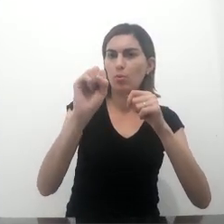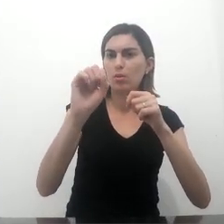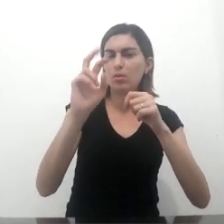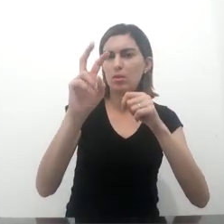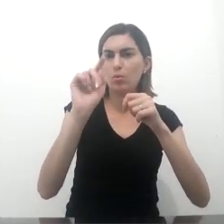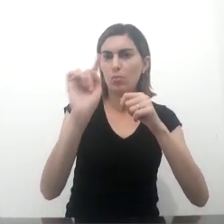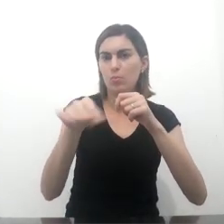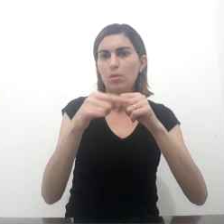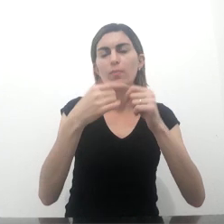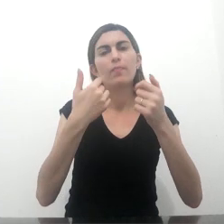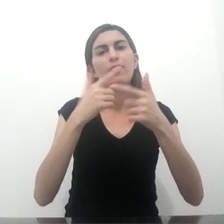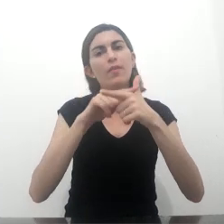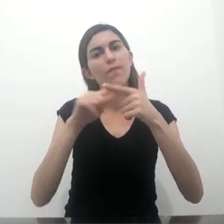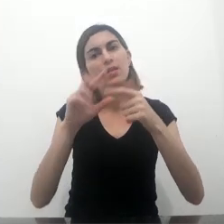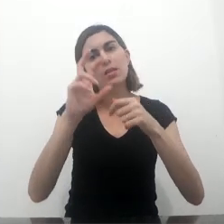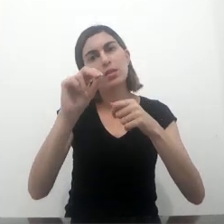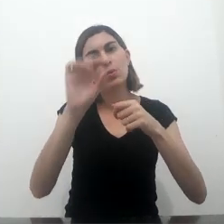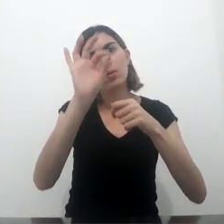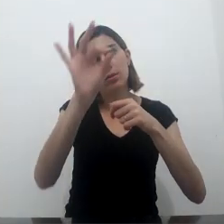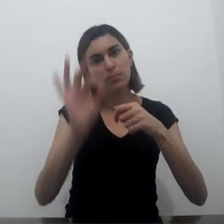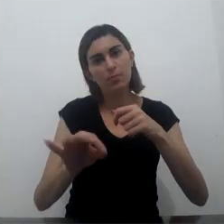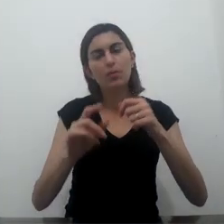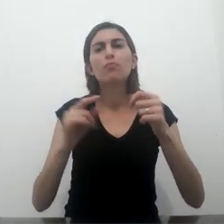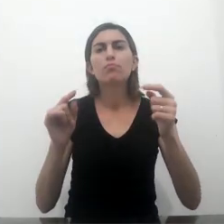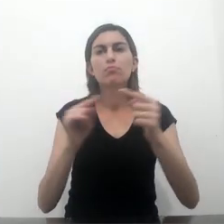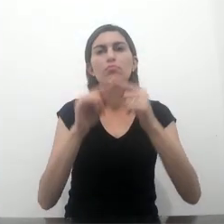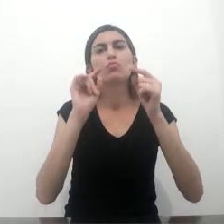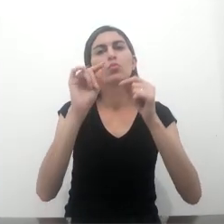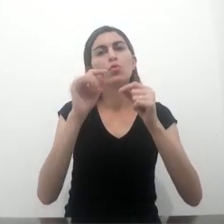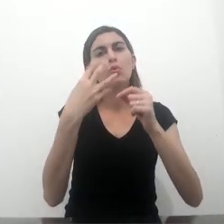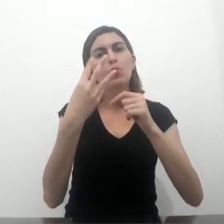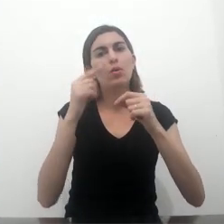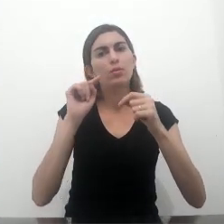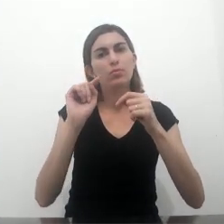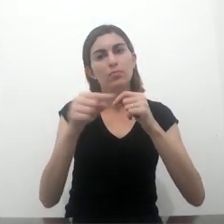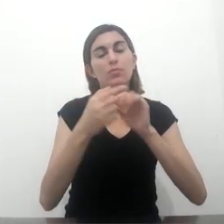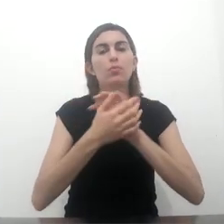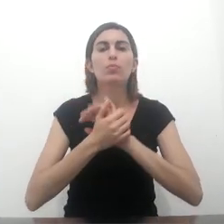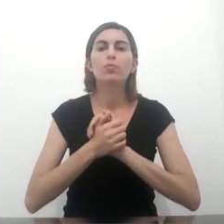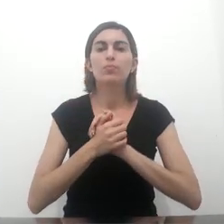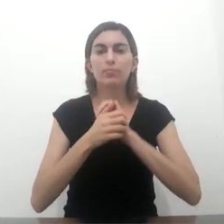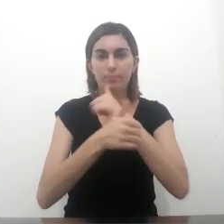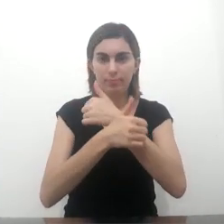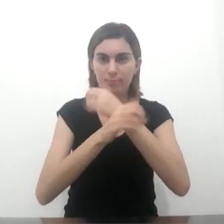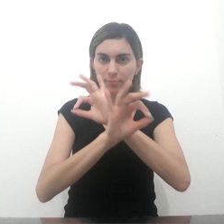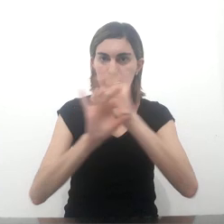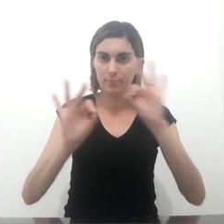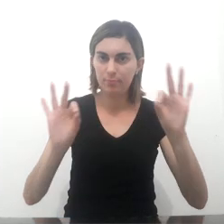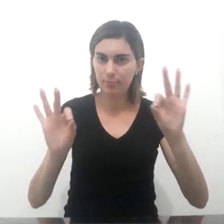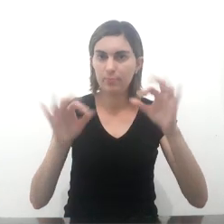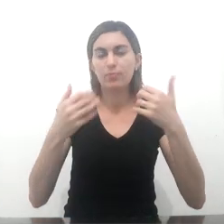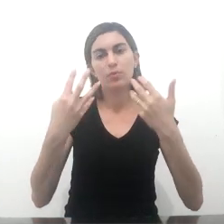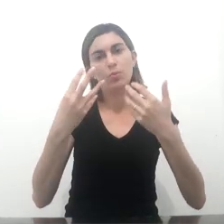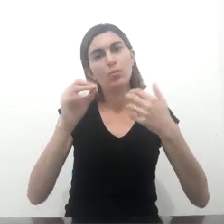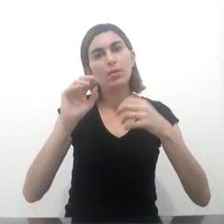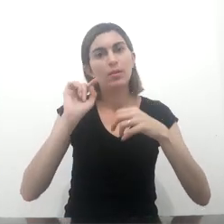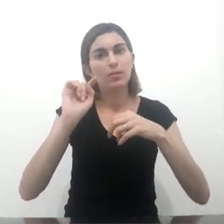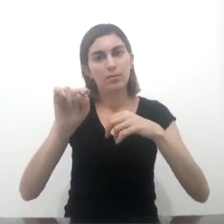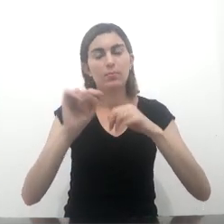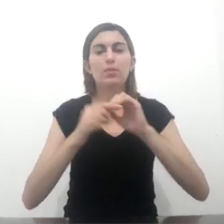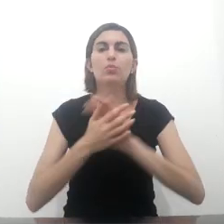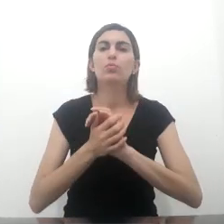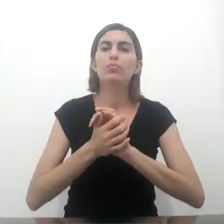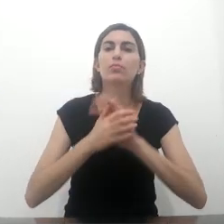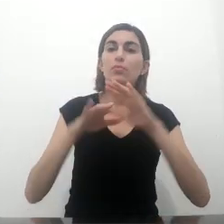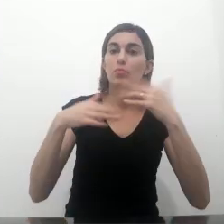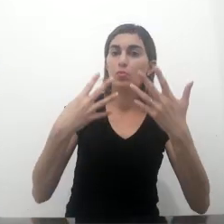5 mil, nesse caso, vezes 50 mil, vai bater 4 mil. Beleza? Nesse caso é 40